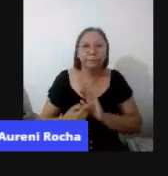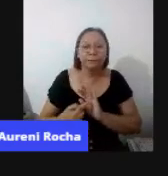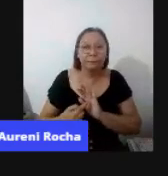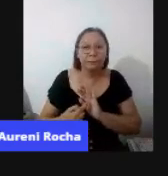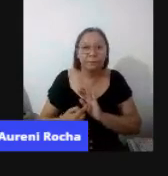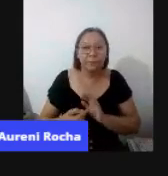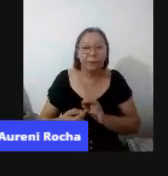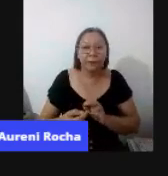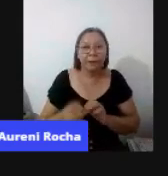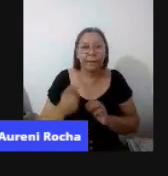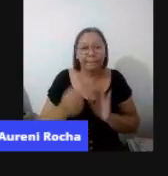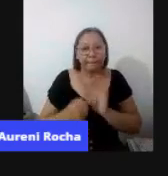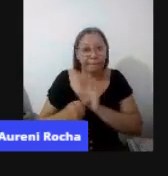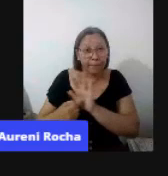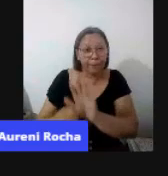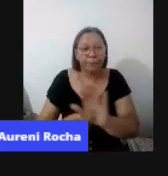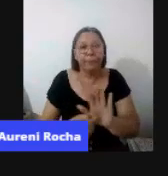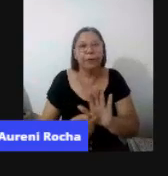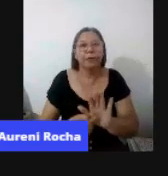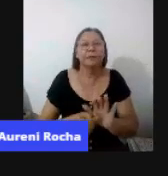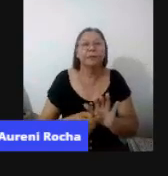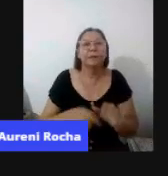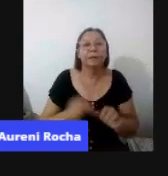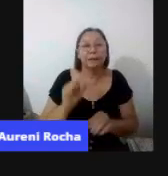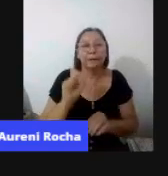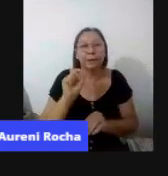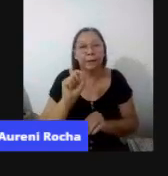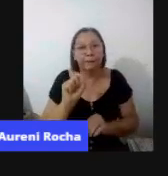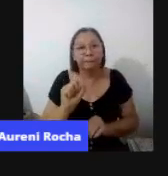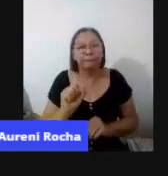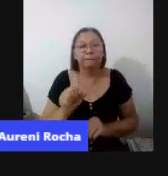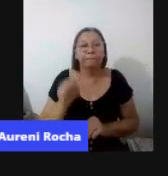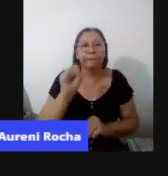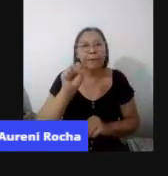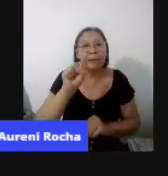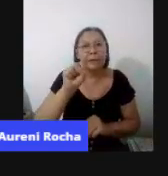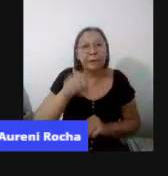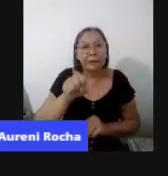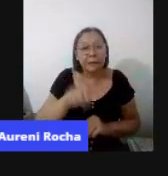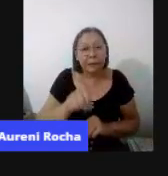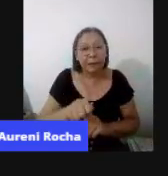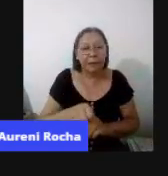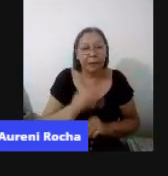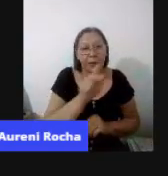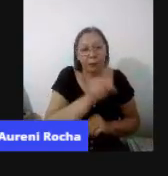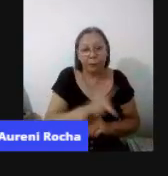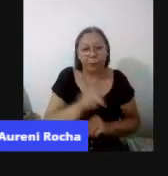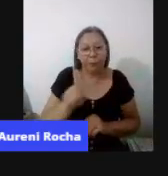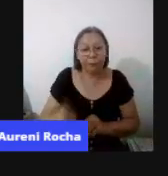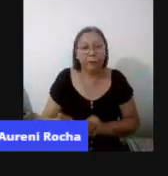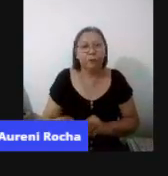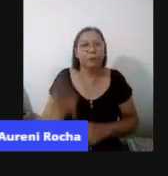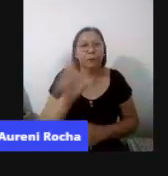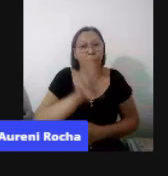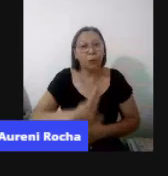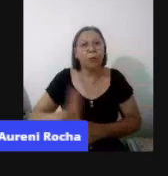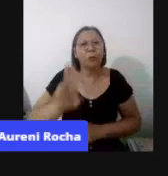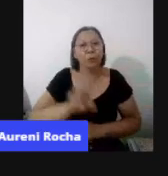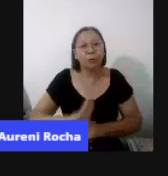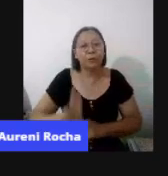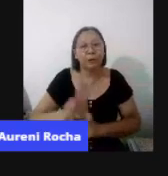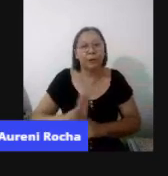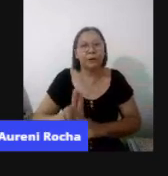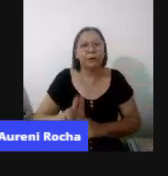que diz que sim, que é necessário que o professor procure esses meios midiáticos para atingir as